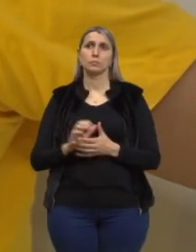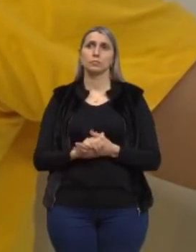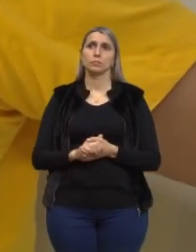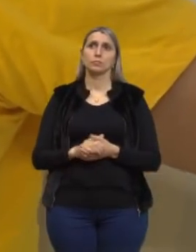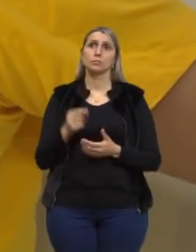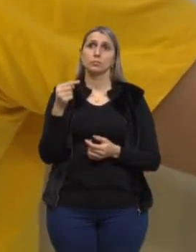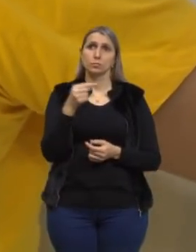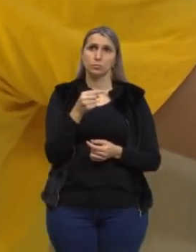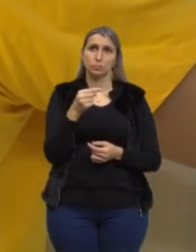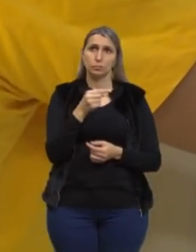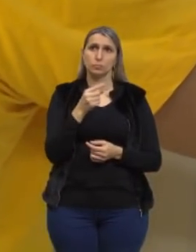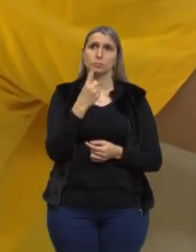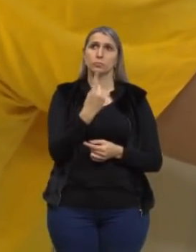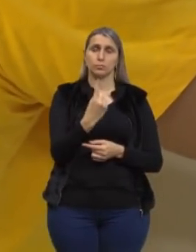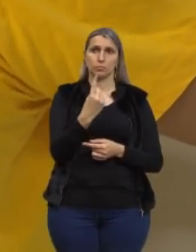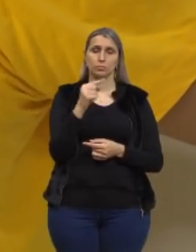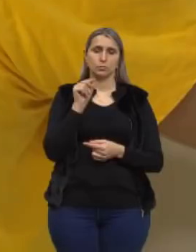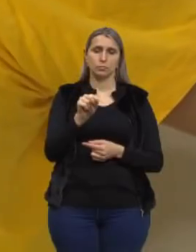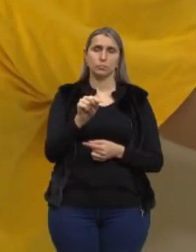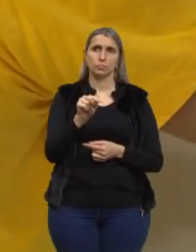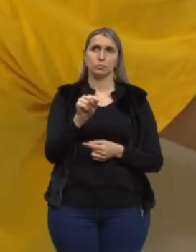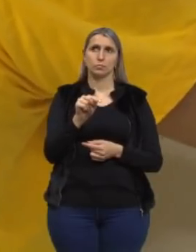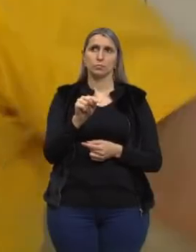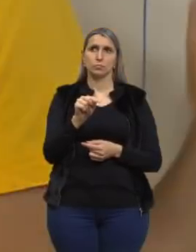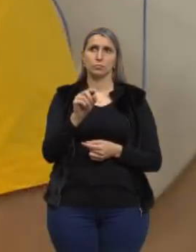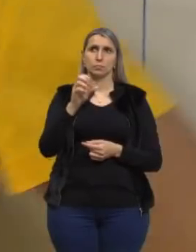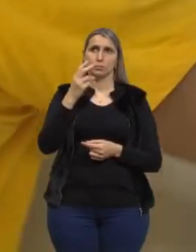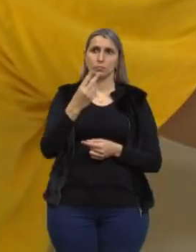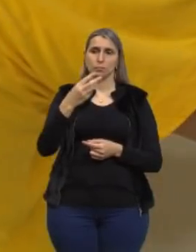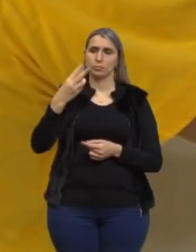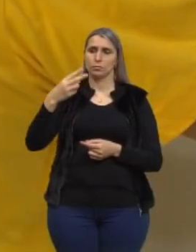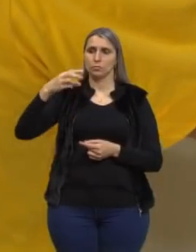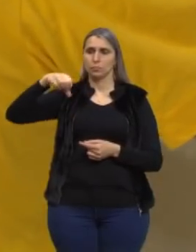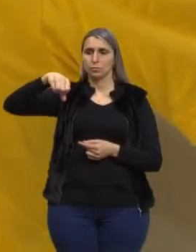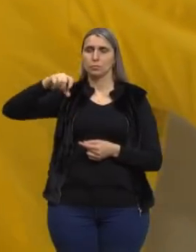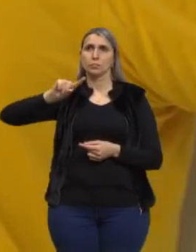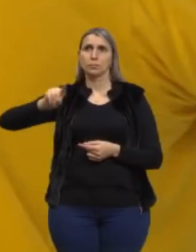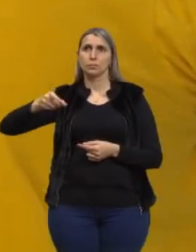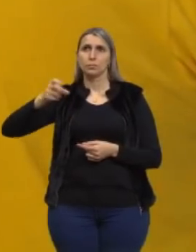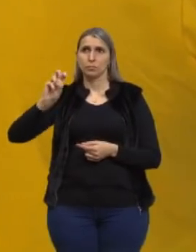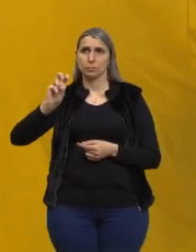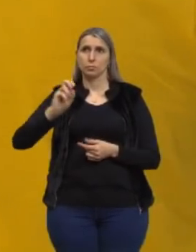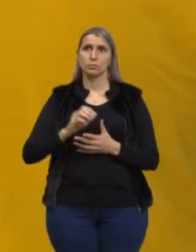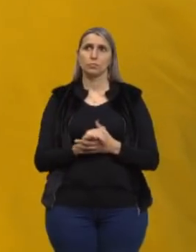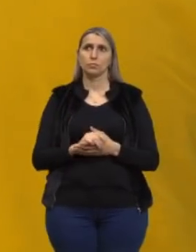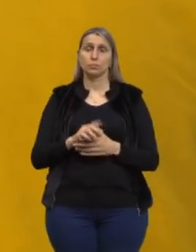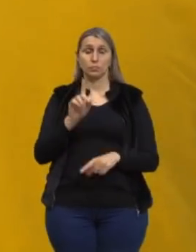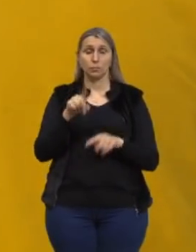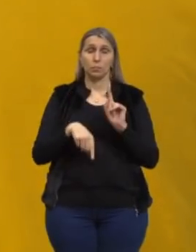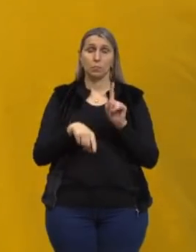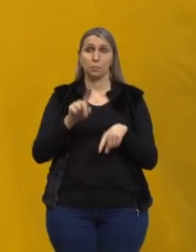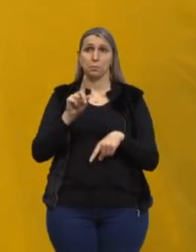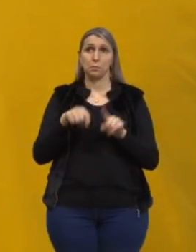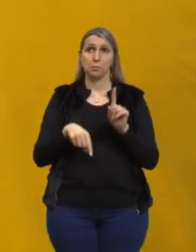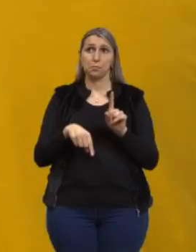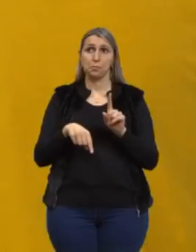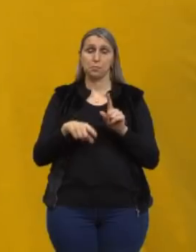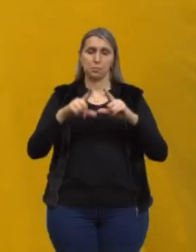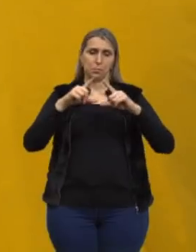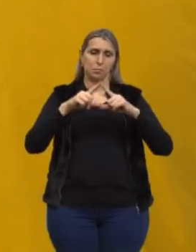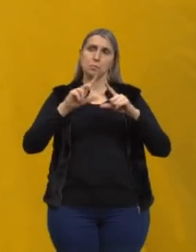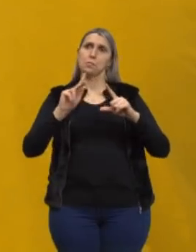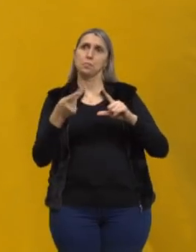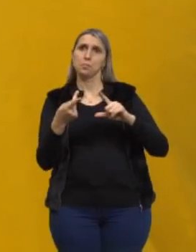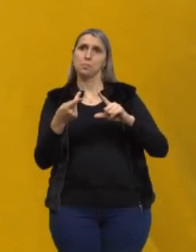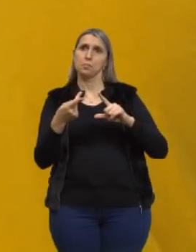ou menos mil o e 29,5 vai ser a minha variação da